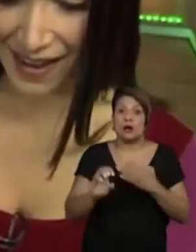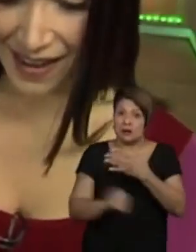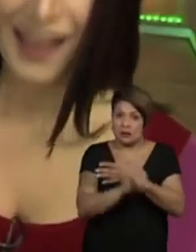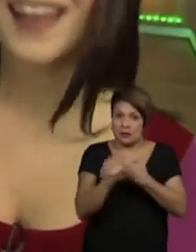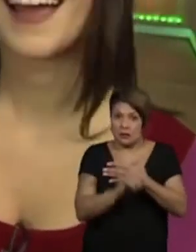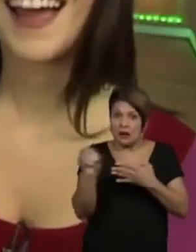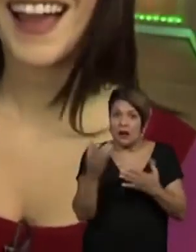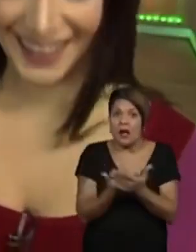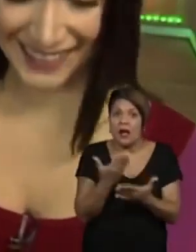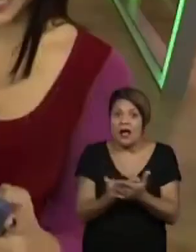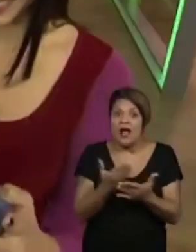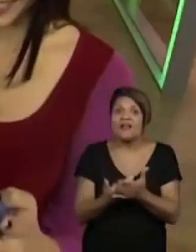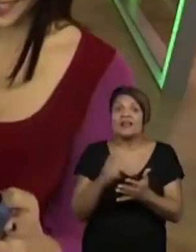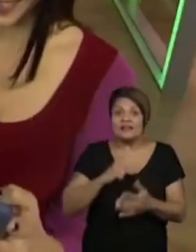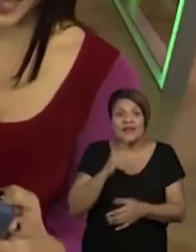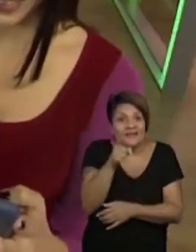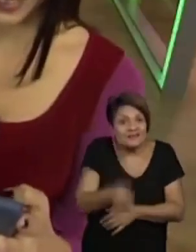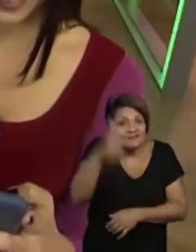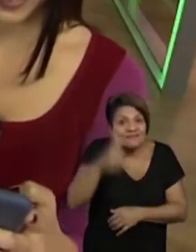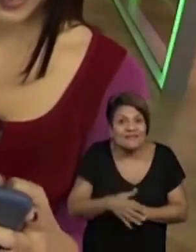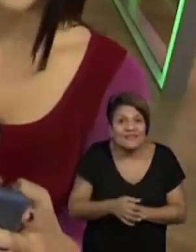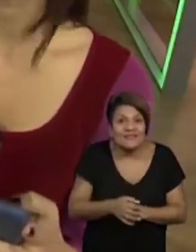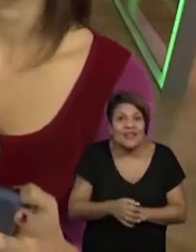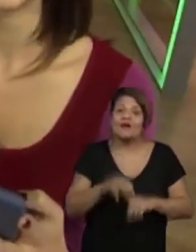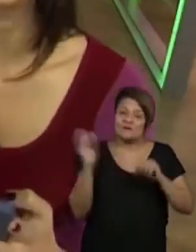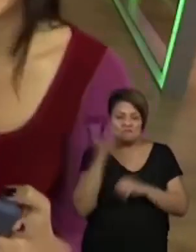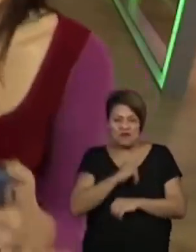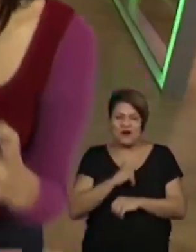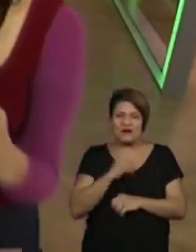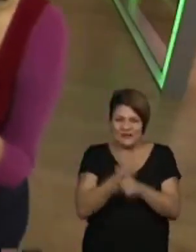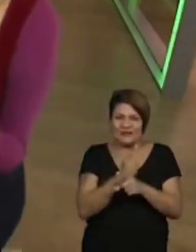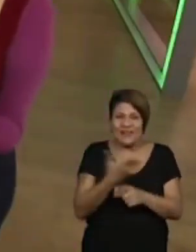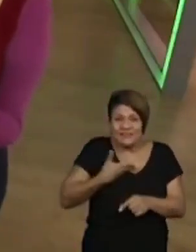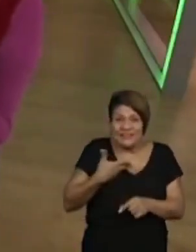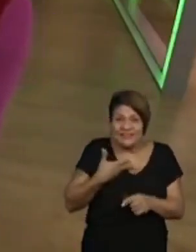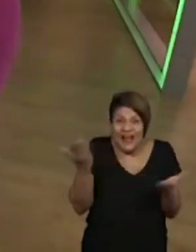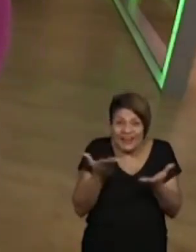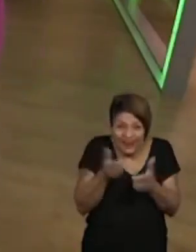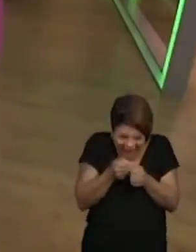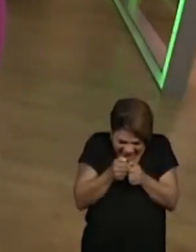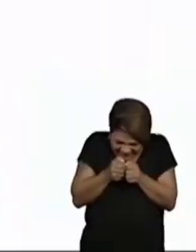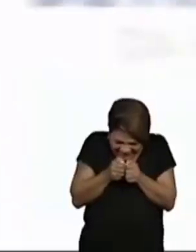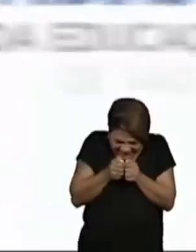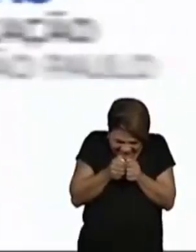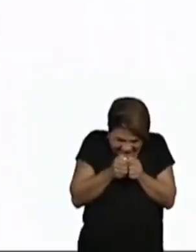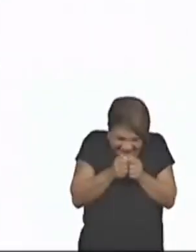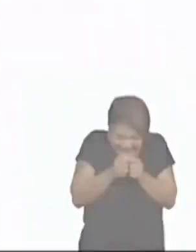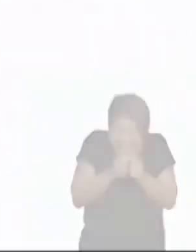Mídias têm mais essa vantagem. Bora reencontrar os amigos? Agora!